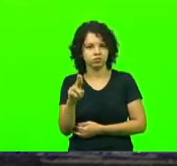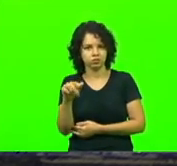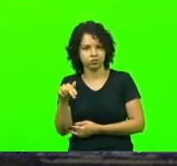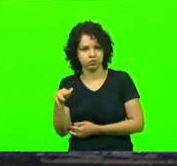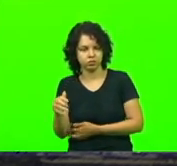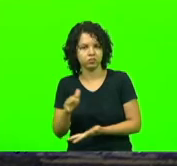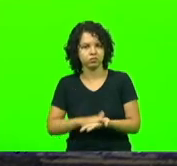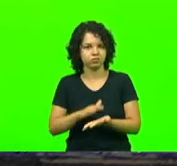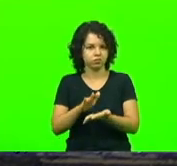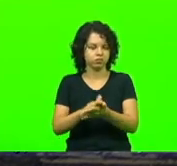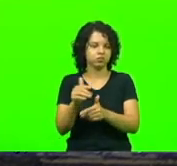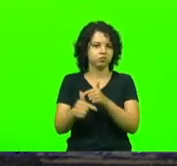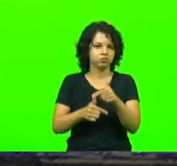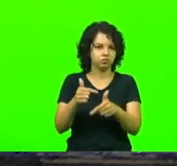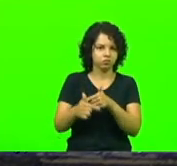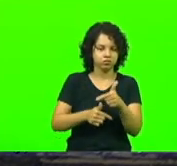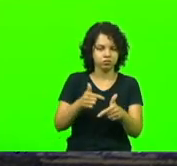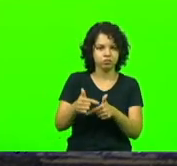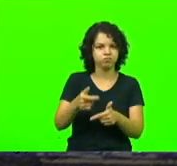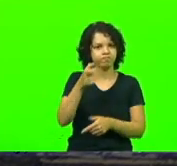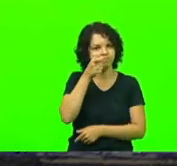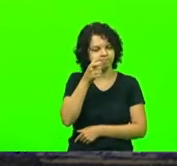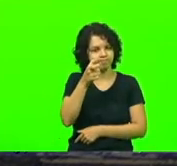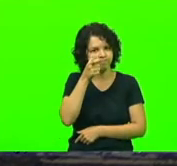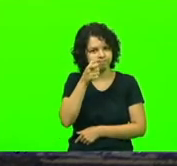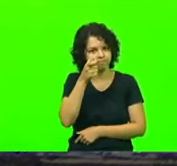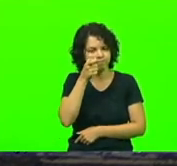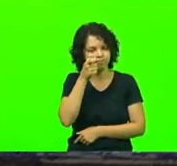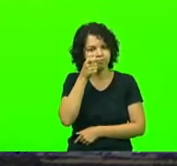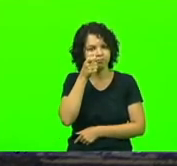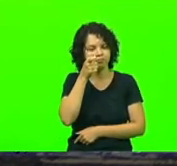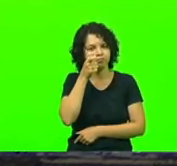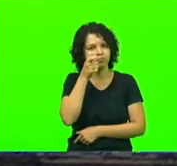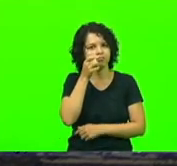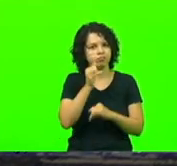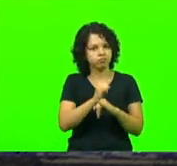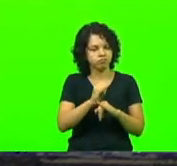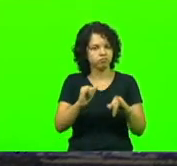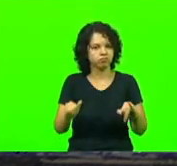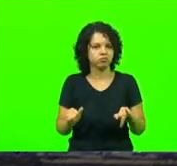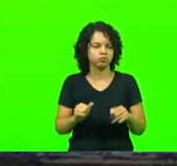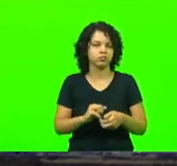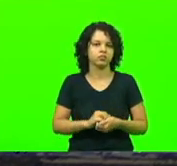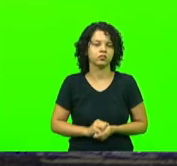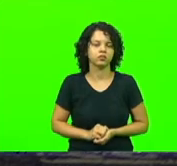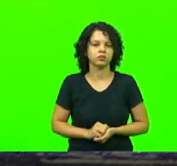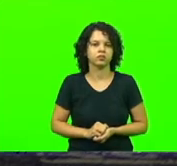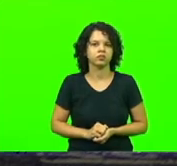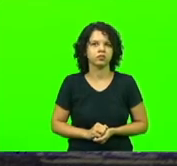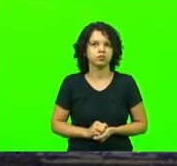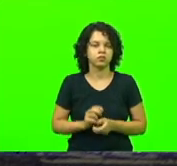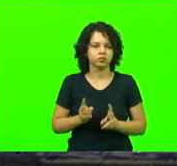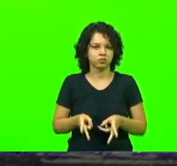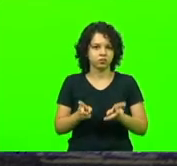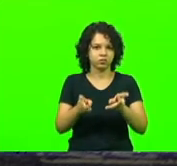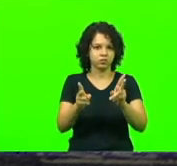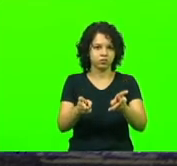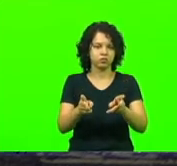trabalho na época, a gente acompanhou, e pela manifestação. Ainda,